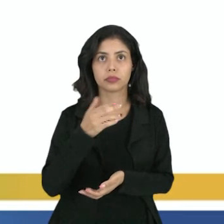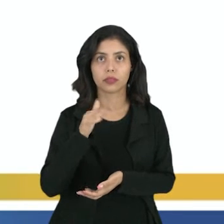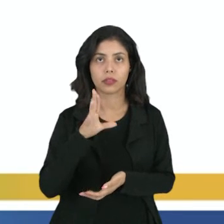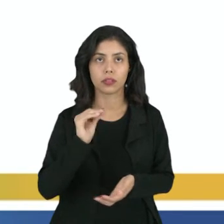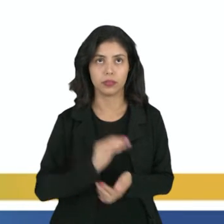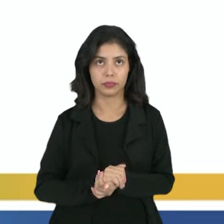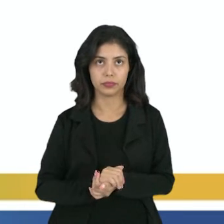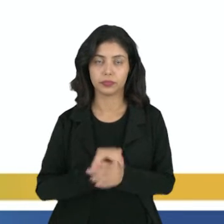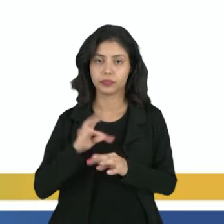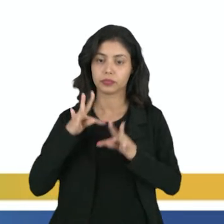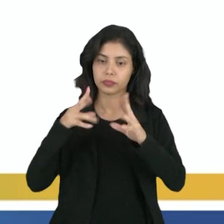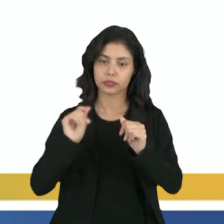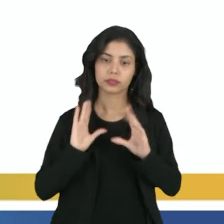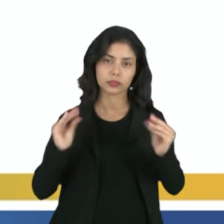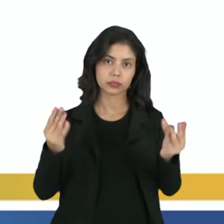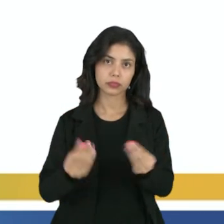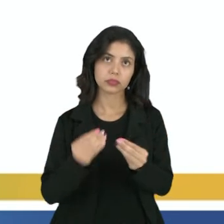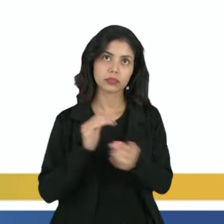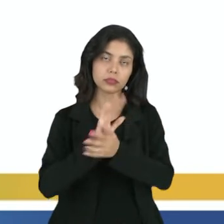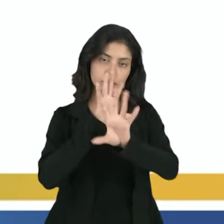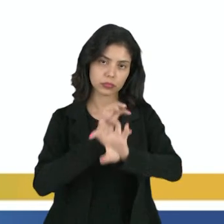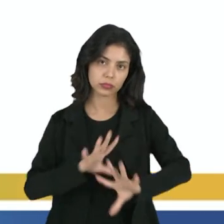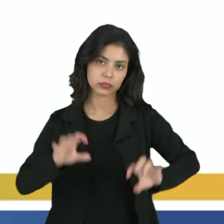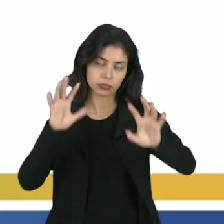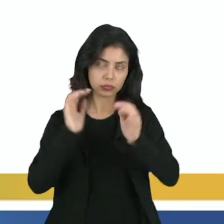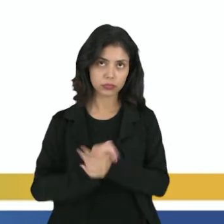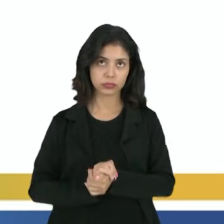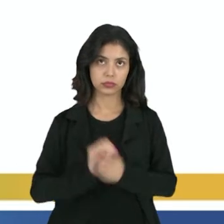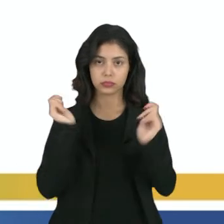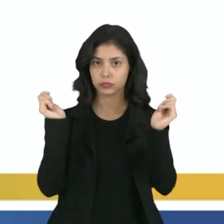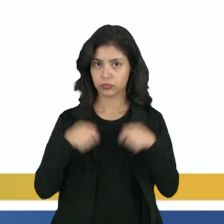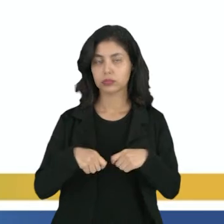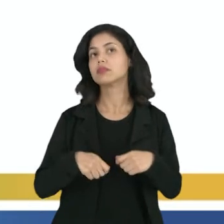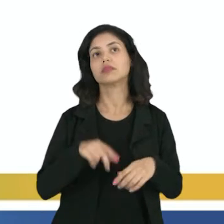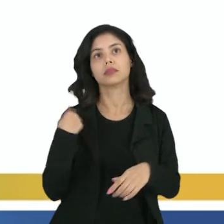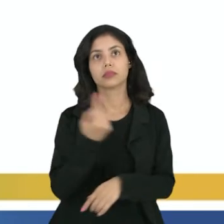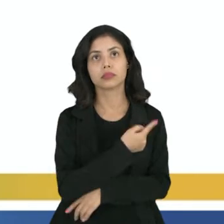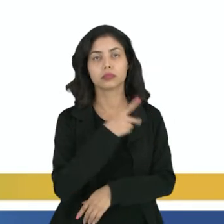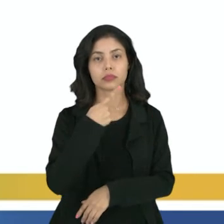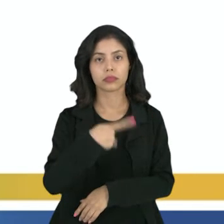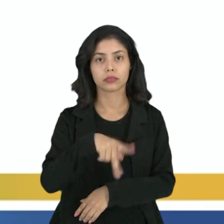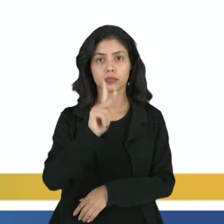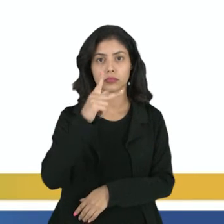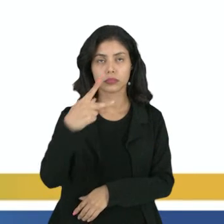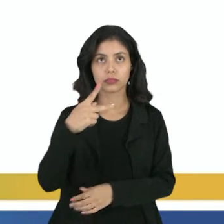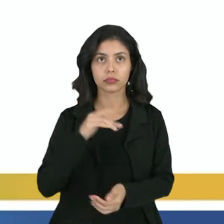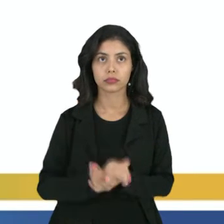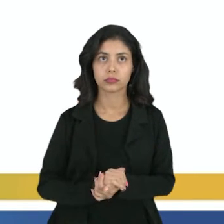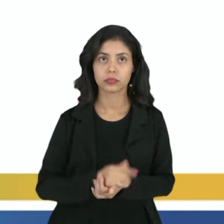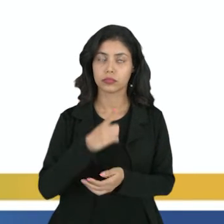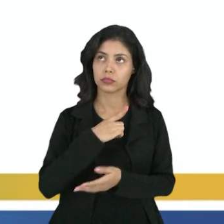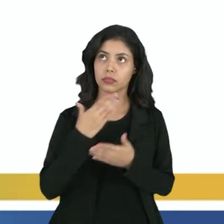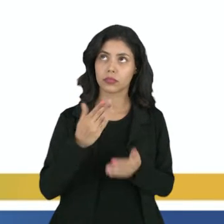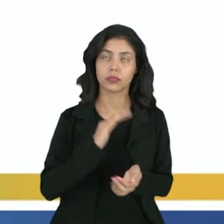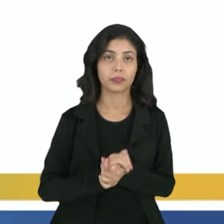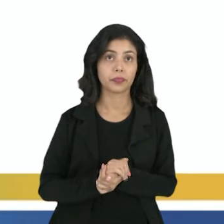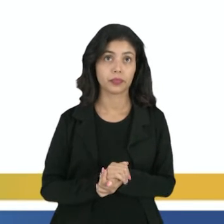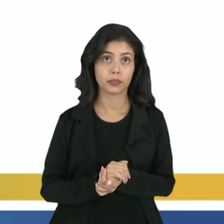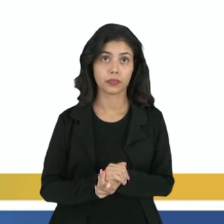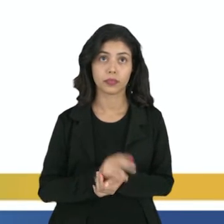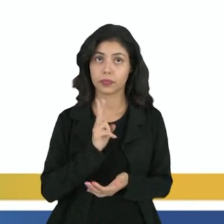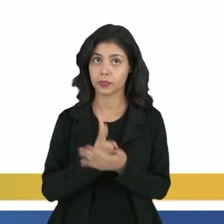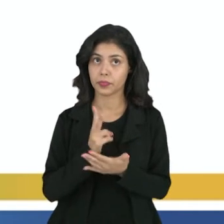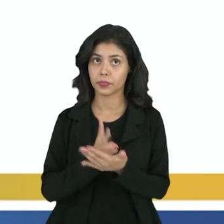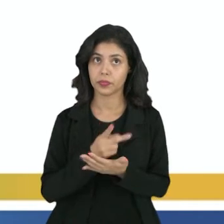onde todas as substâncias estão no estado gasoso, por isso que nós vamos determinar Kp E aí nós temos que, da mesma